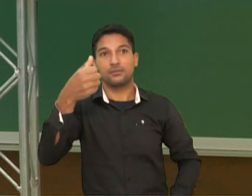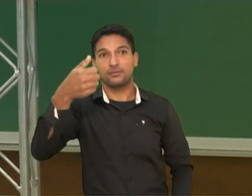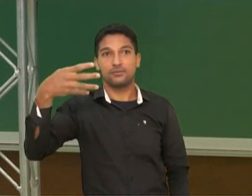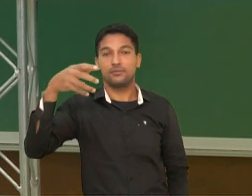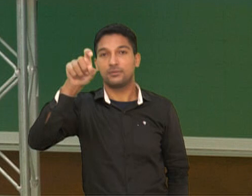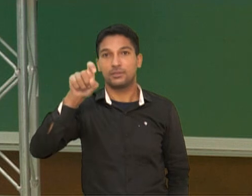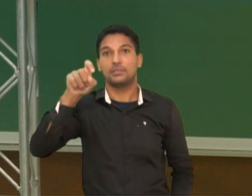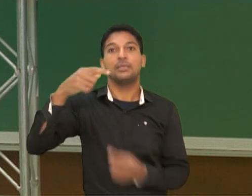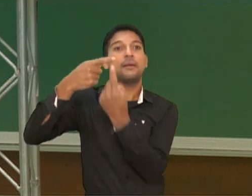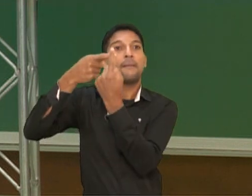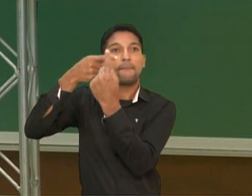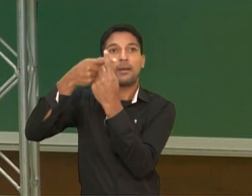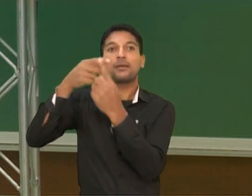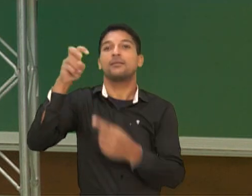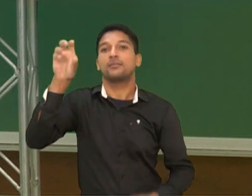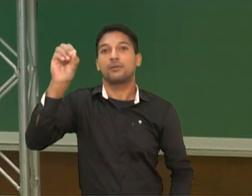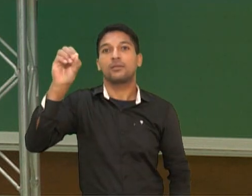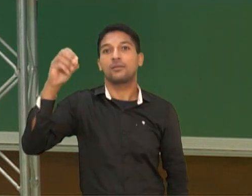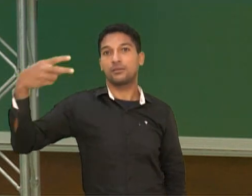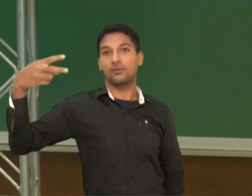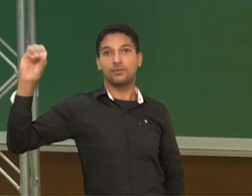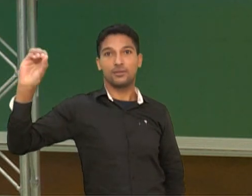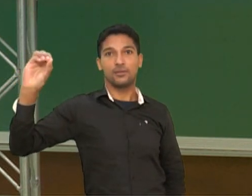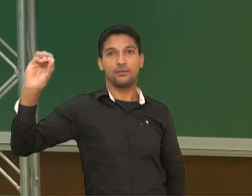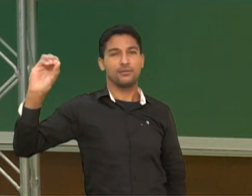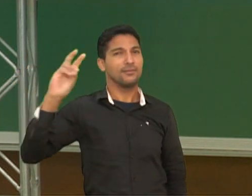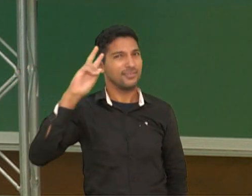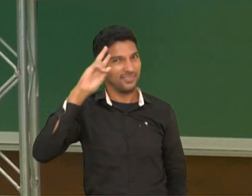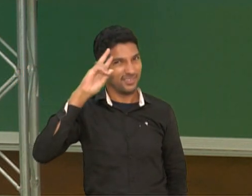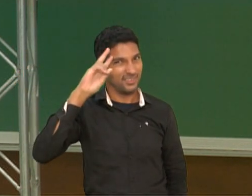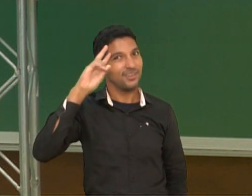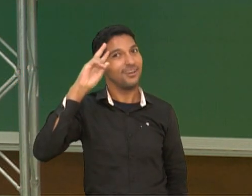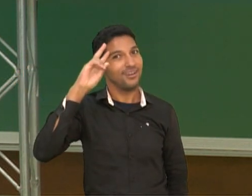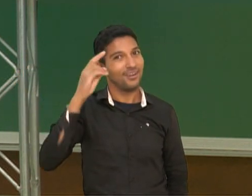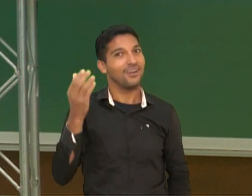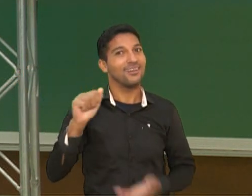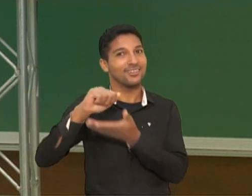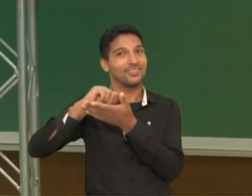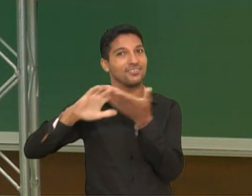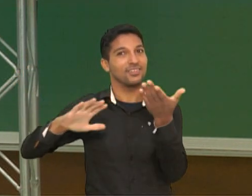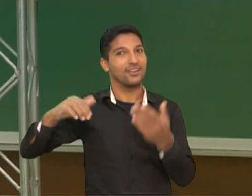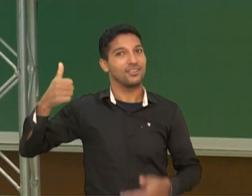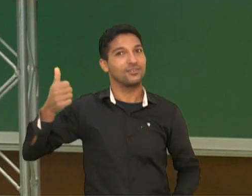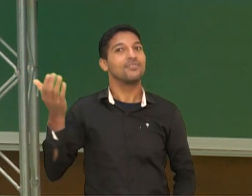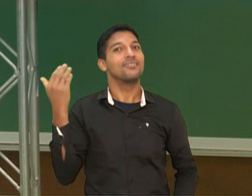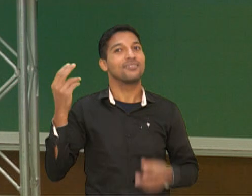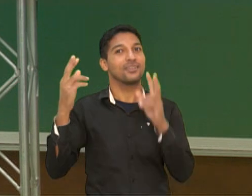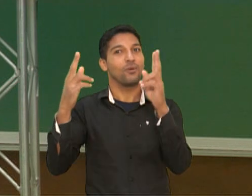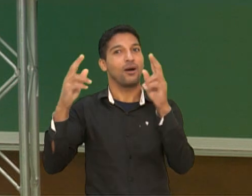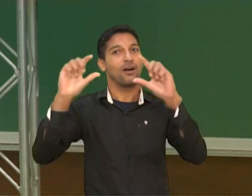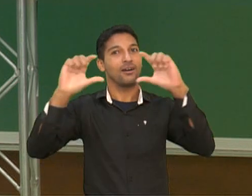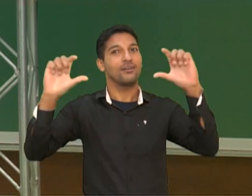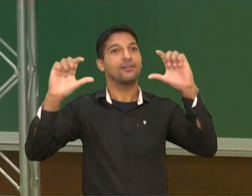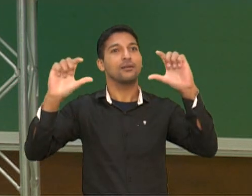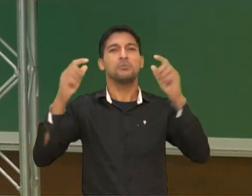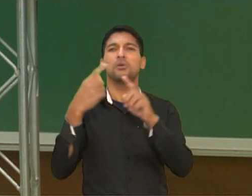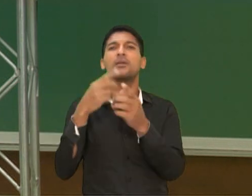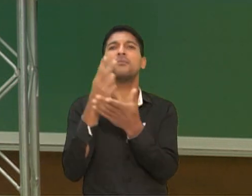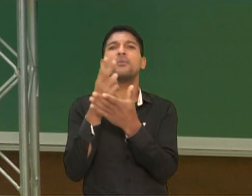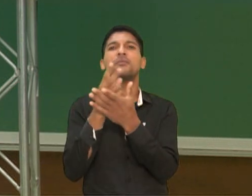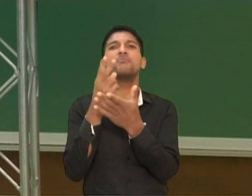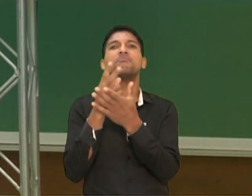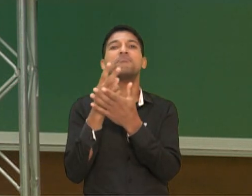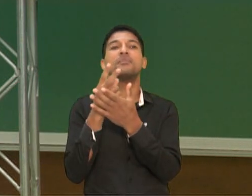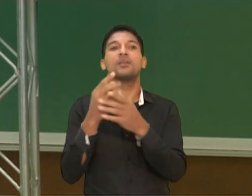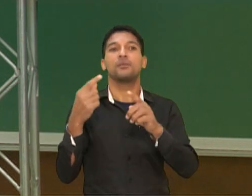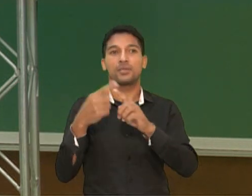mais 50 igual a zero, que é aquela equação da atividade 1, tá? Então, por que eu coloquei essa equação? Porque